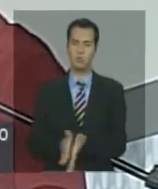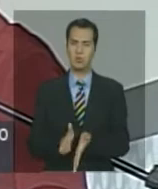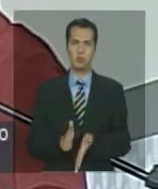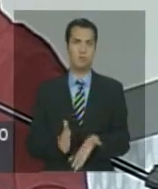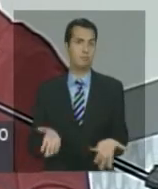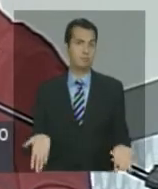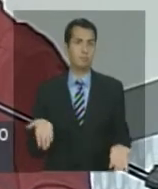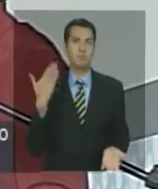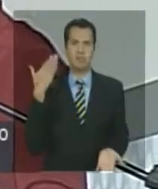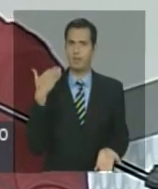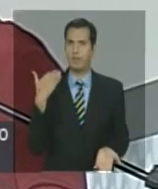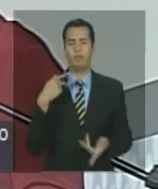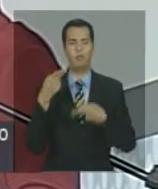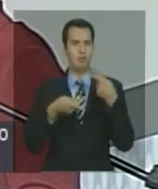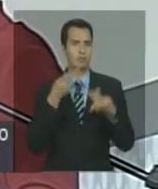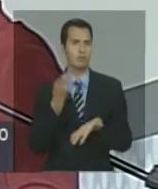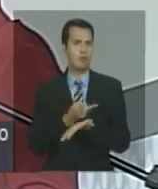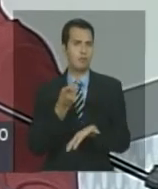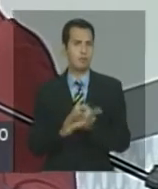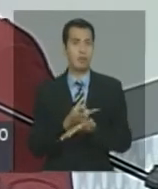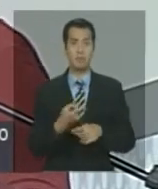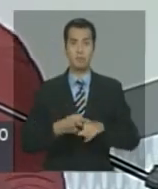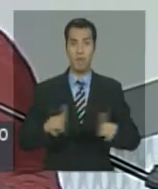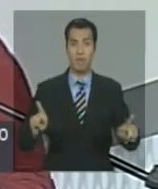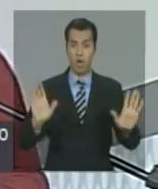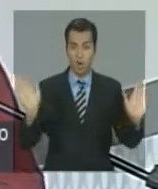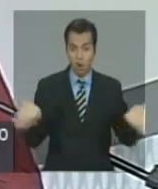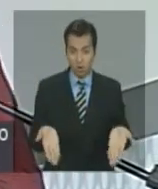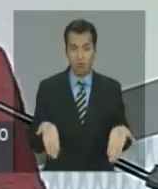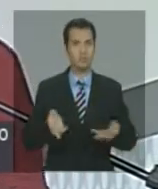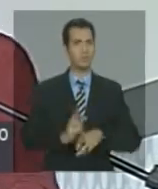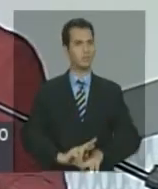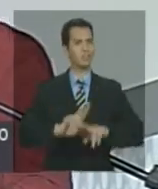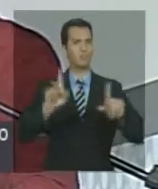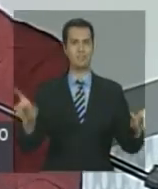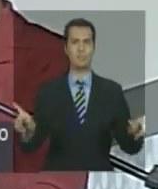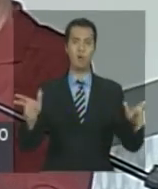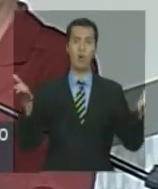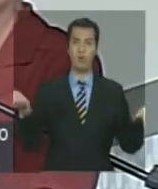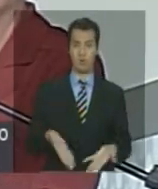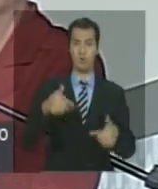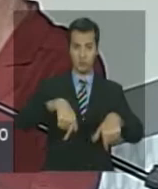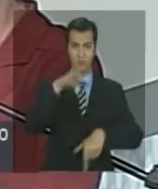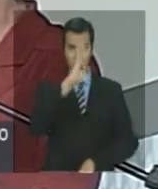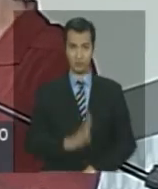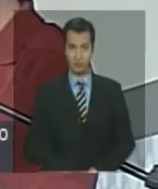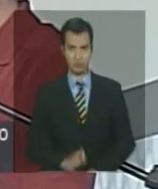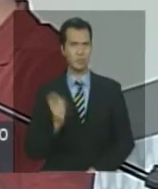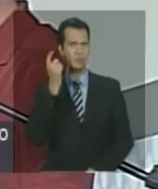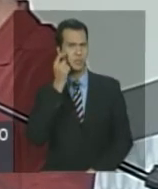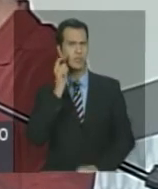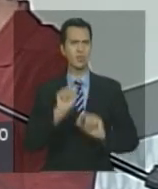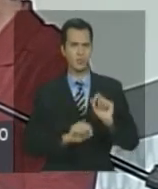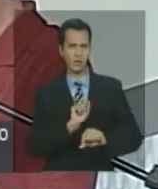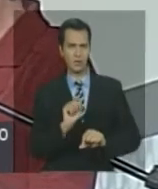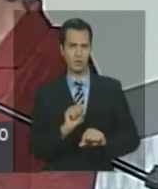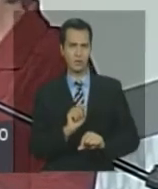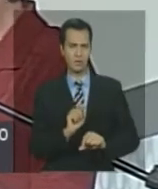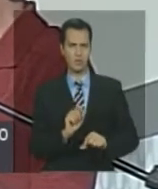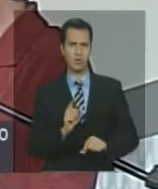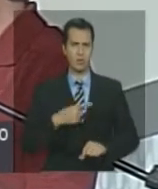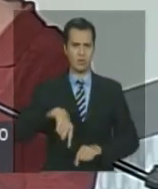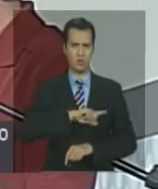esta consciência. Hoje, dificilmente, alguém no Brasil pode defender que o bolo precisa crescer para